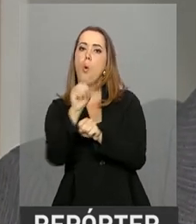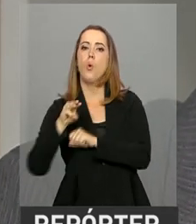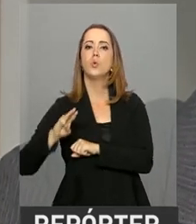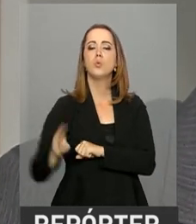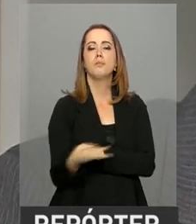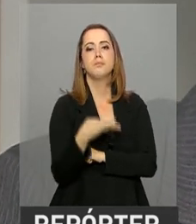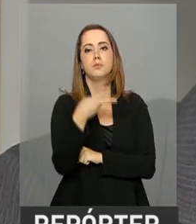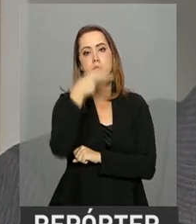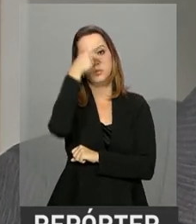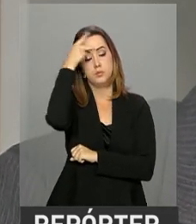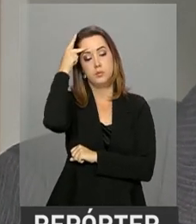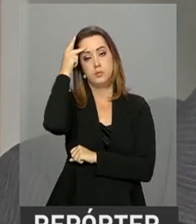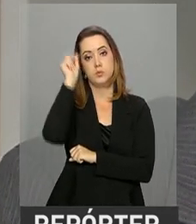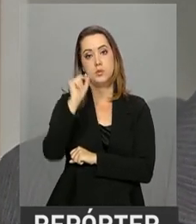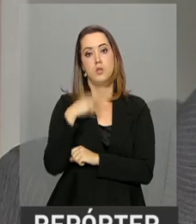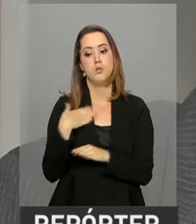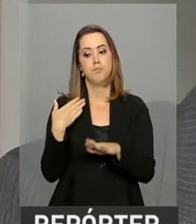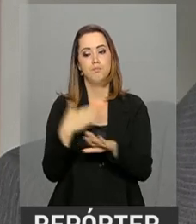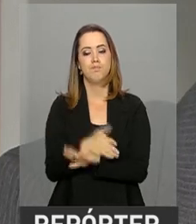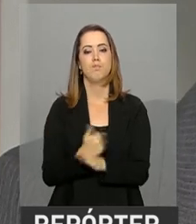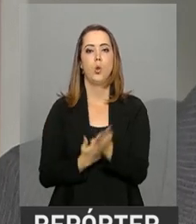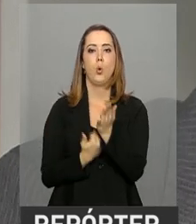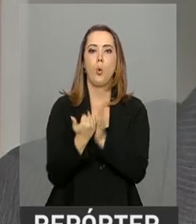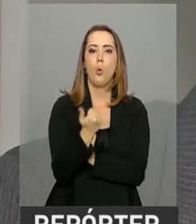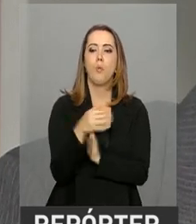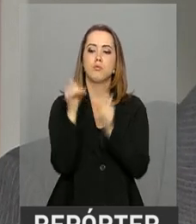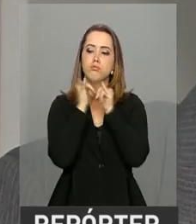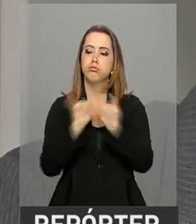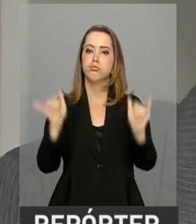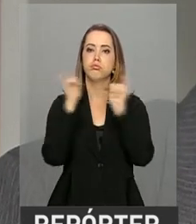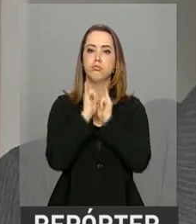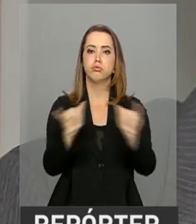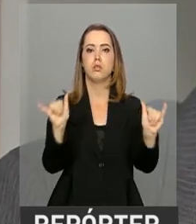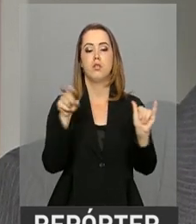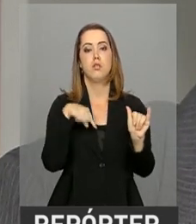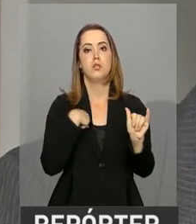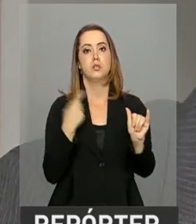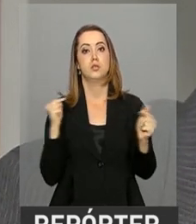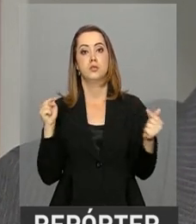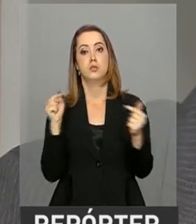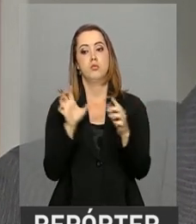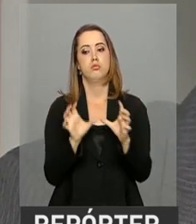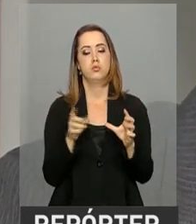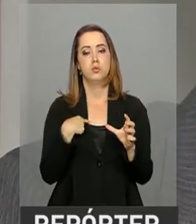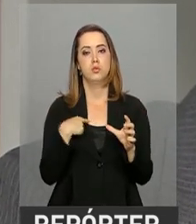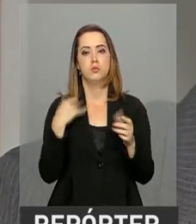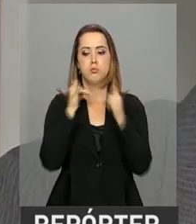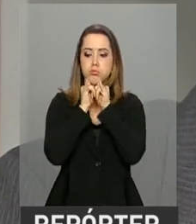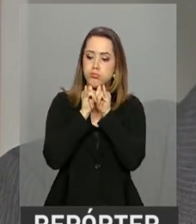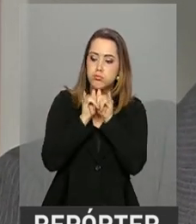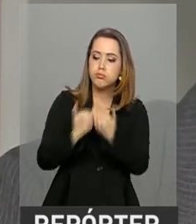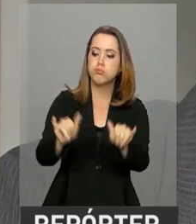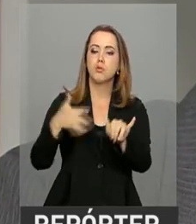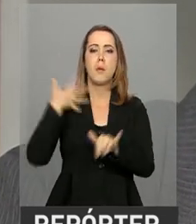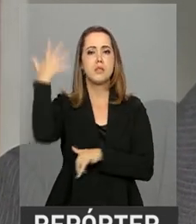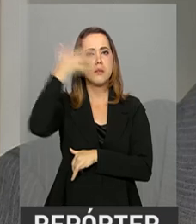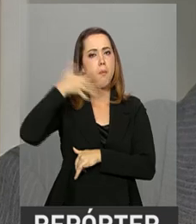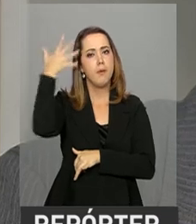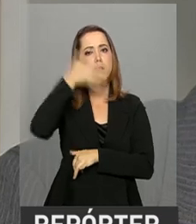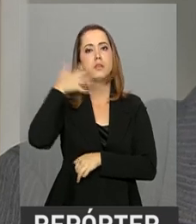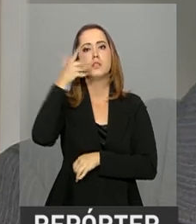milhões porque vai ser o momento inicial de divulgação nós vamos eh concentrar em campanhas para esclarecer os